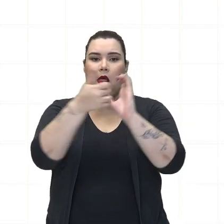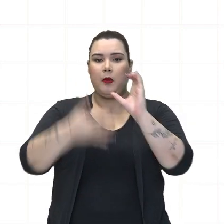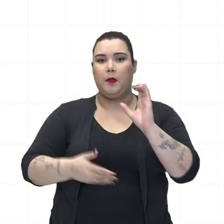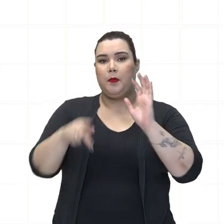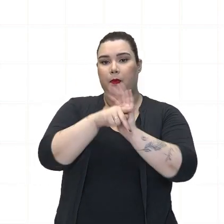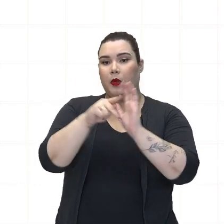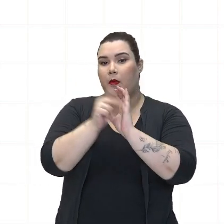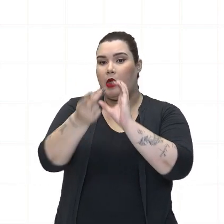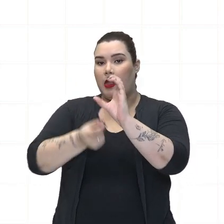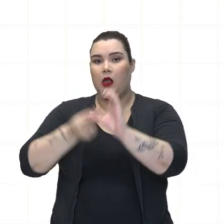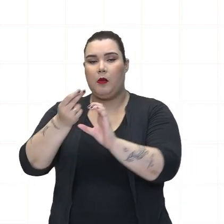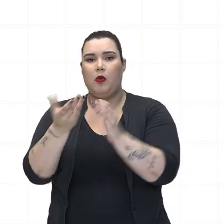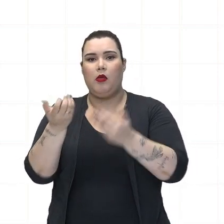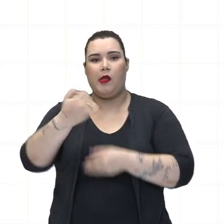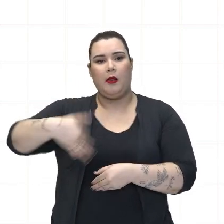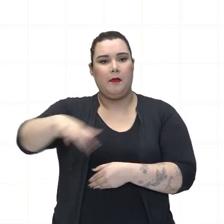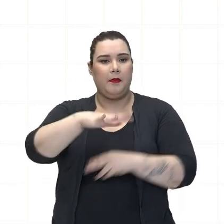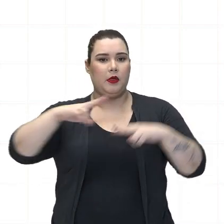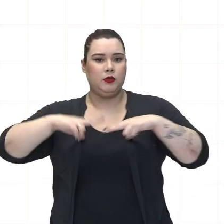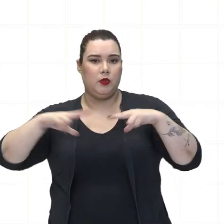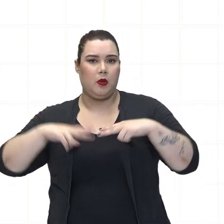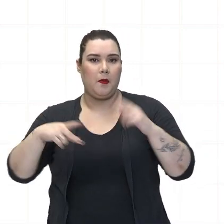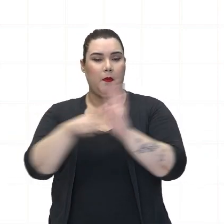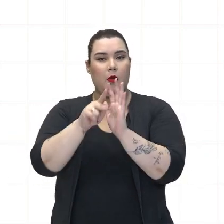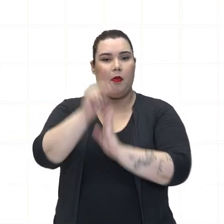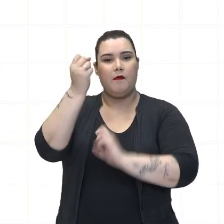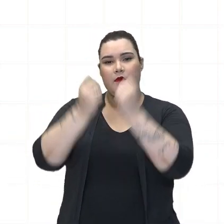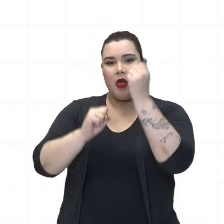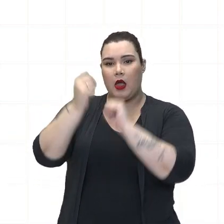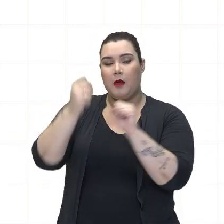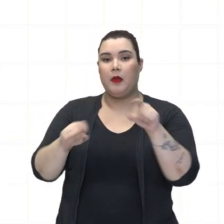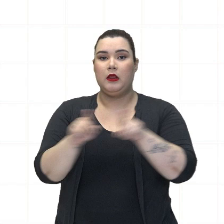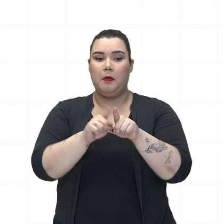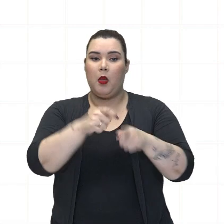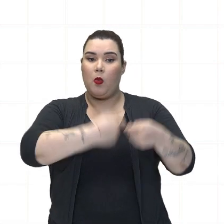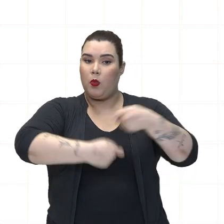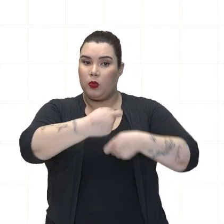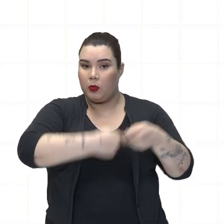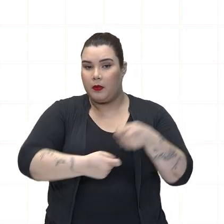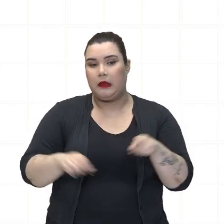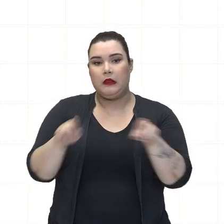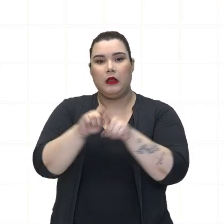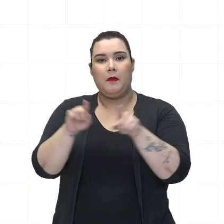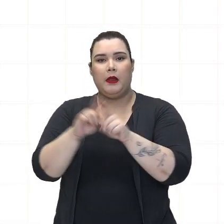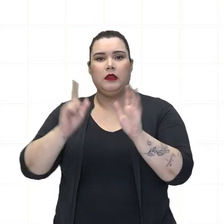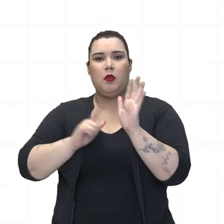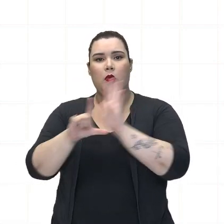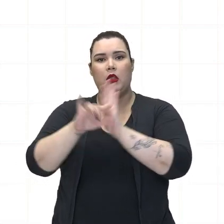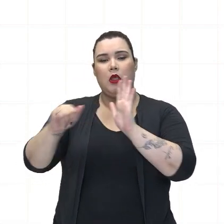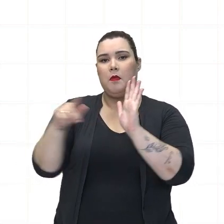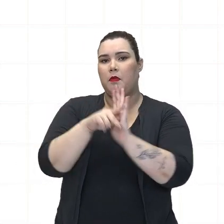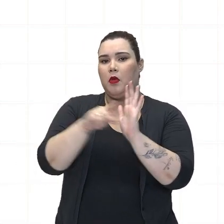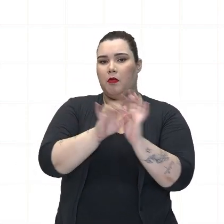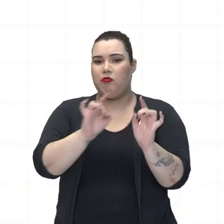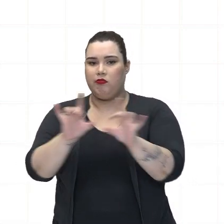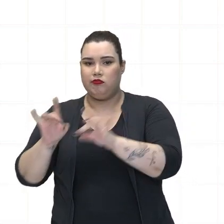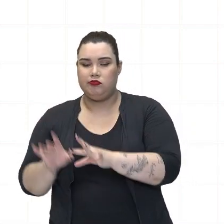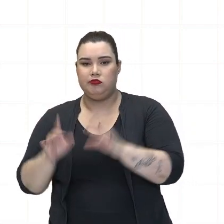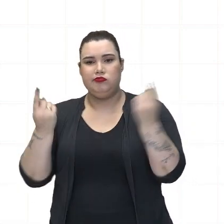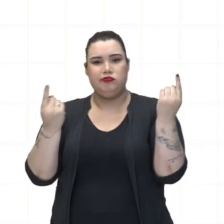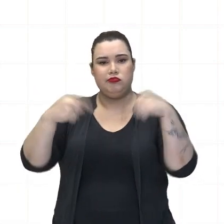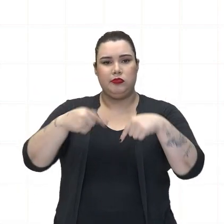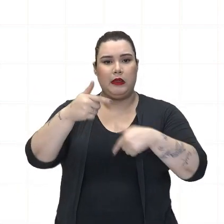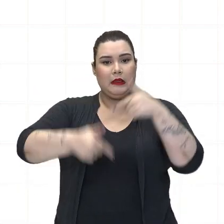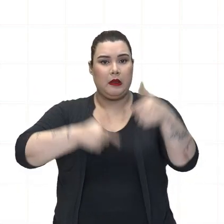características do capitalismo, propriedade privada dos meios de produção, economia de mercado, lei da oferta e da procura,